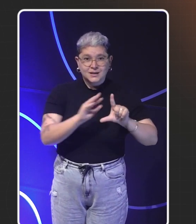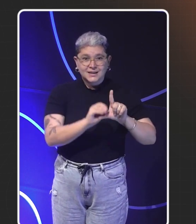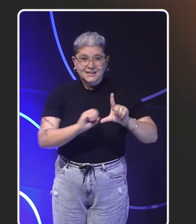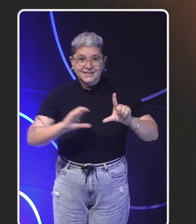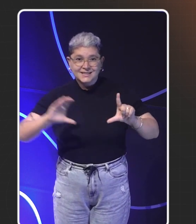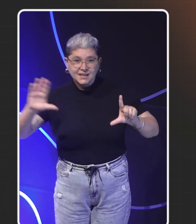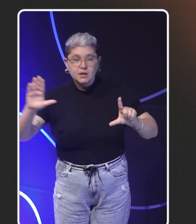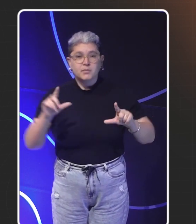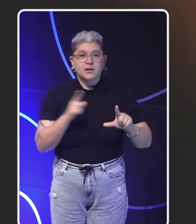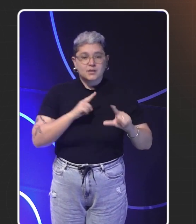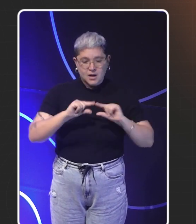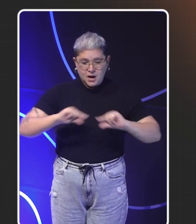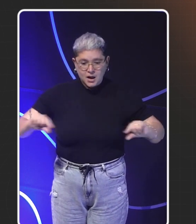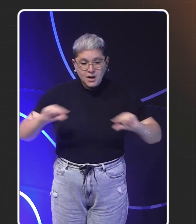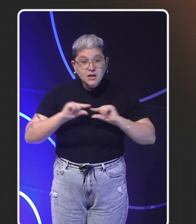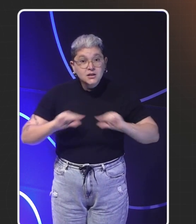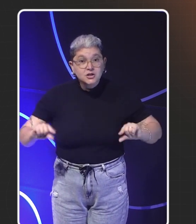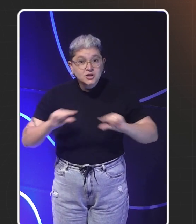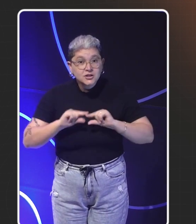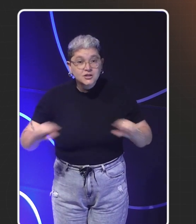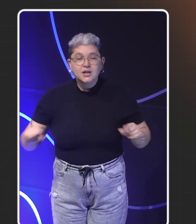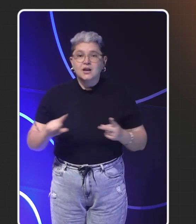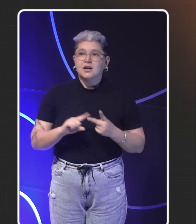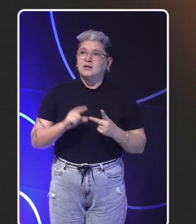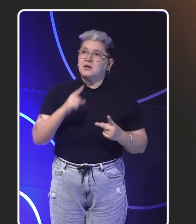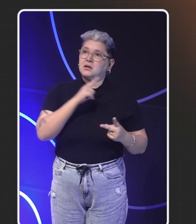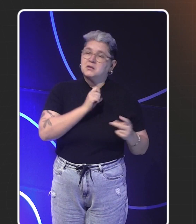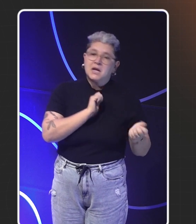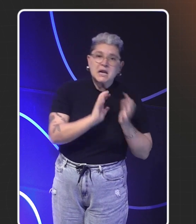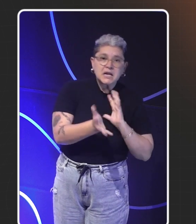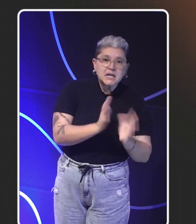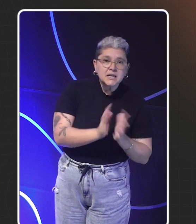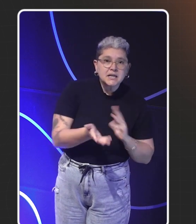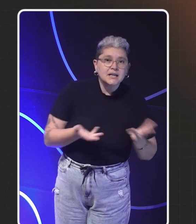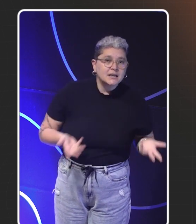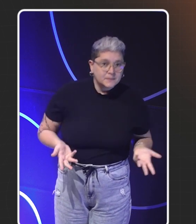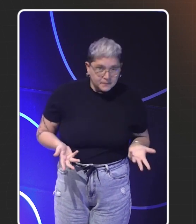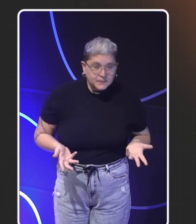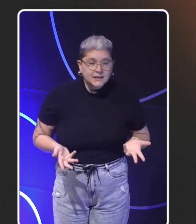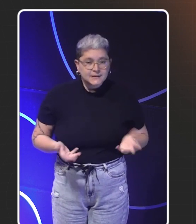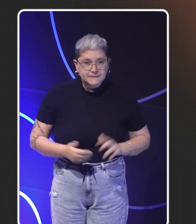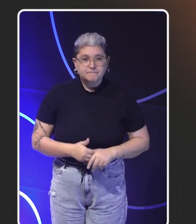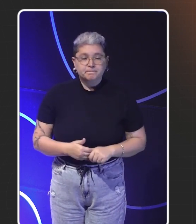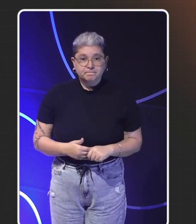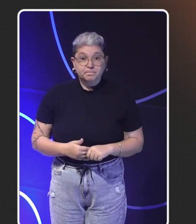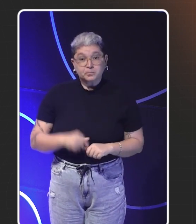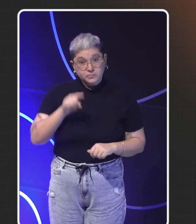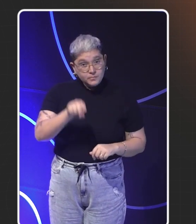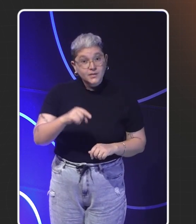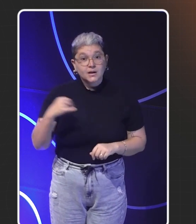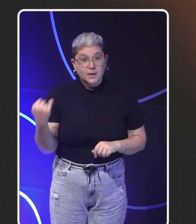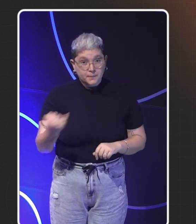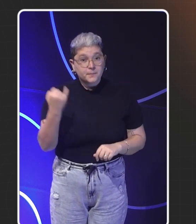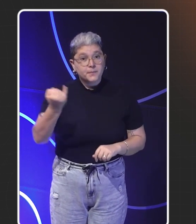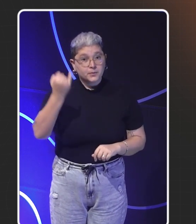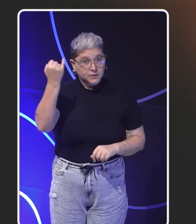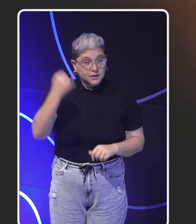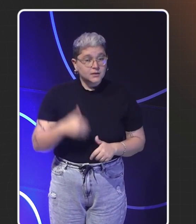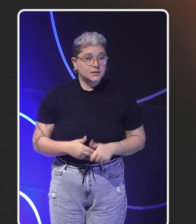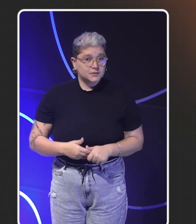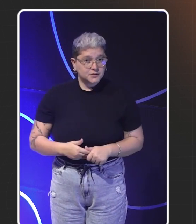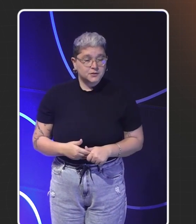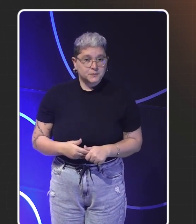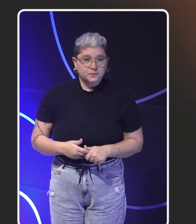legenda, serviços que tenham libras, enfim. E isso é muito importante porque quando a